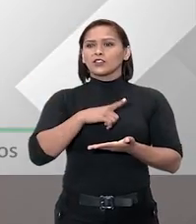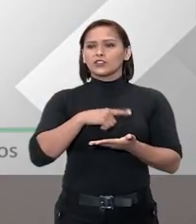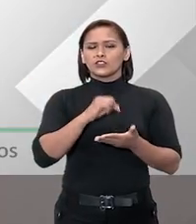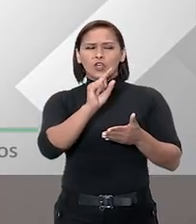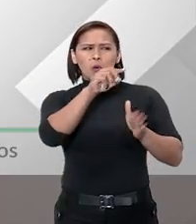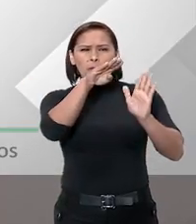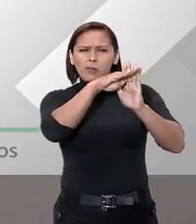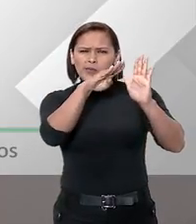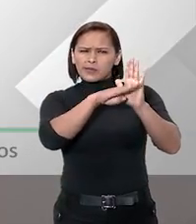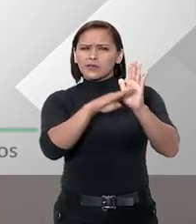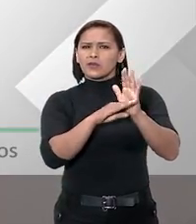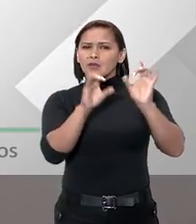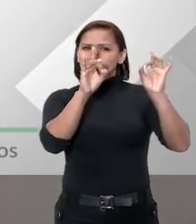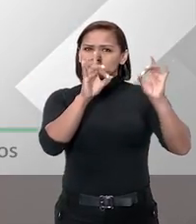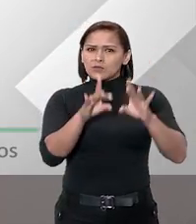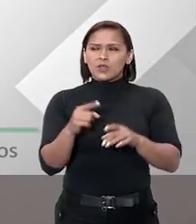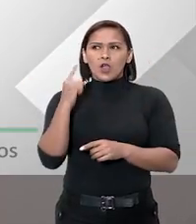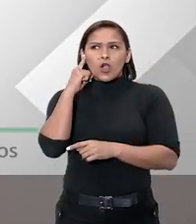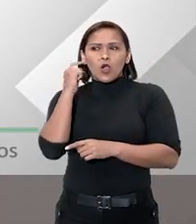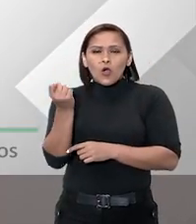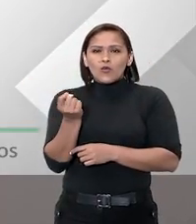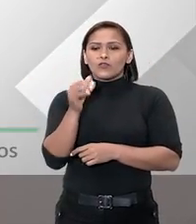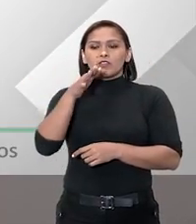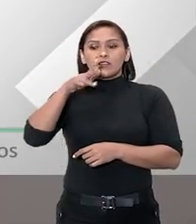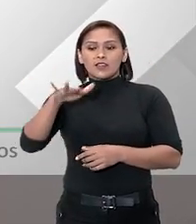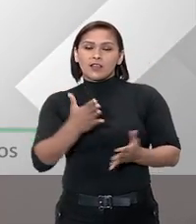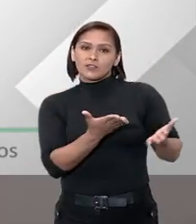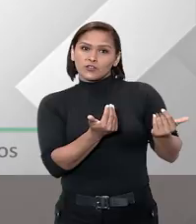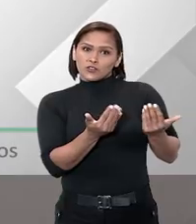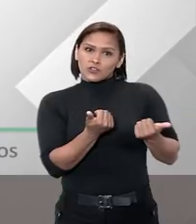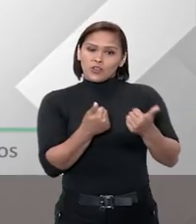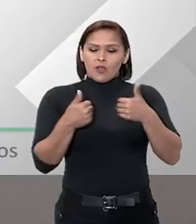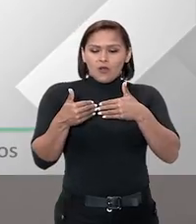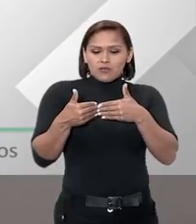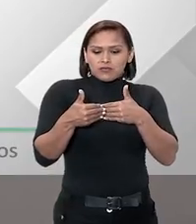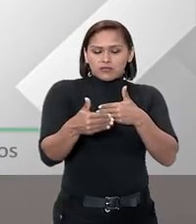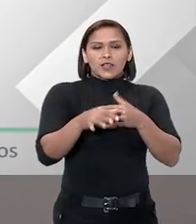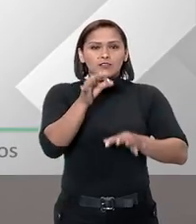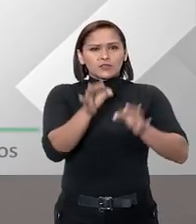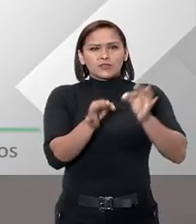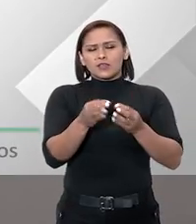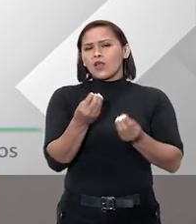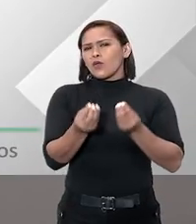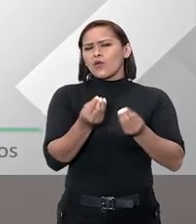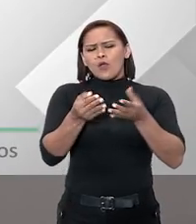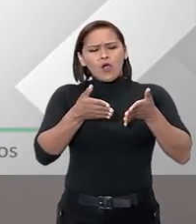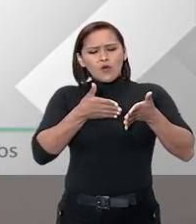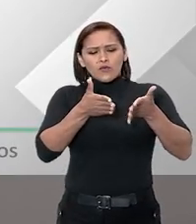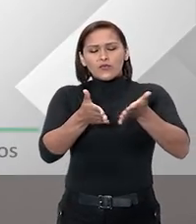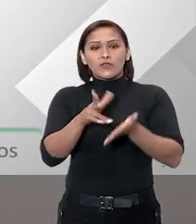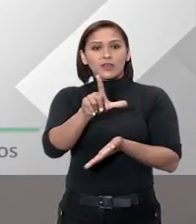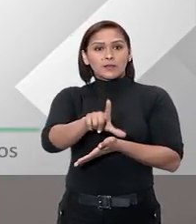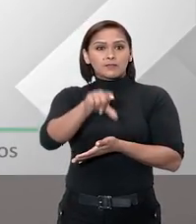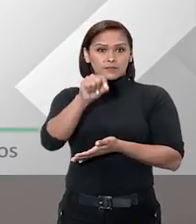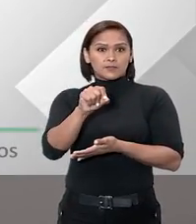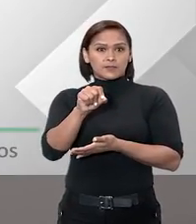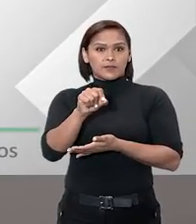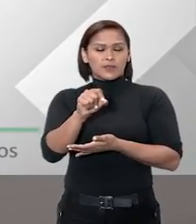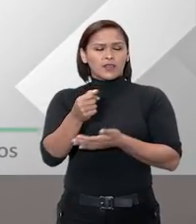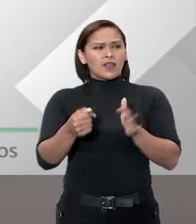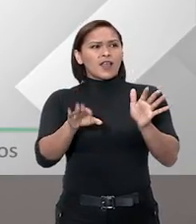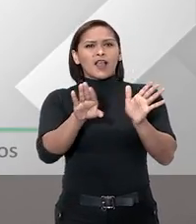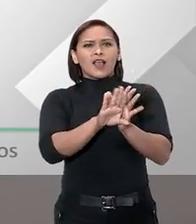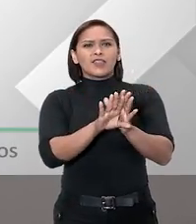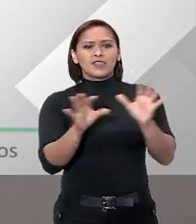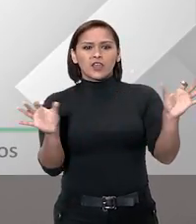algum protocolo específico para a escuta de crianças e adolescentes em procedimentos judiciais? Quais foram então os caminhos percorridos até